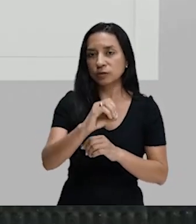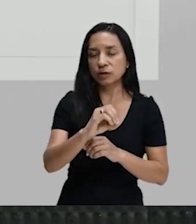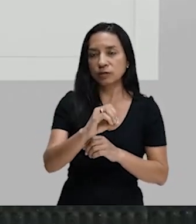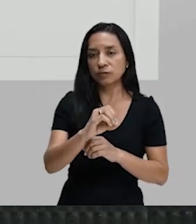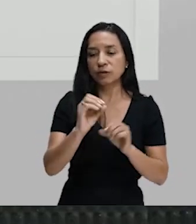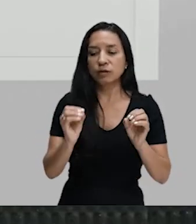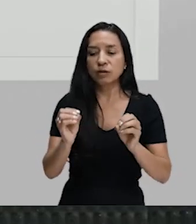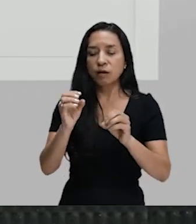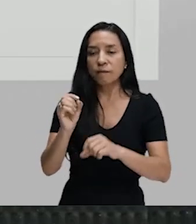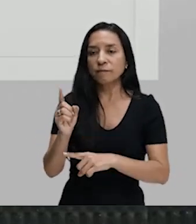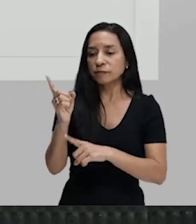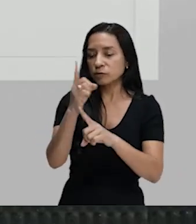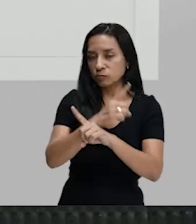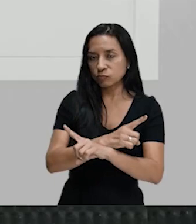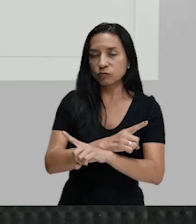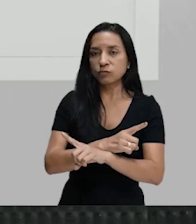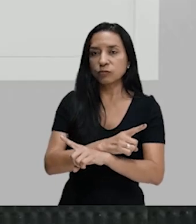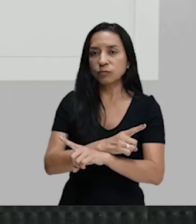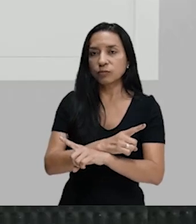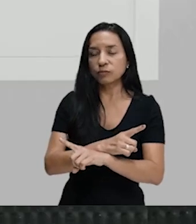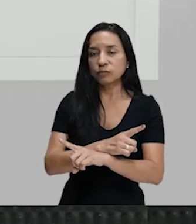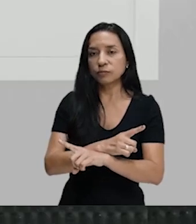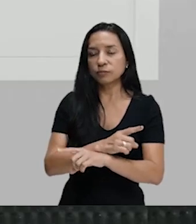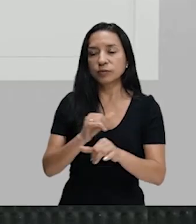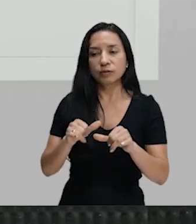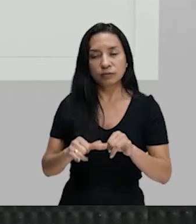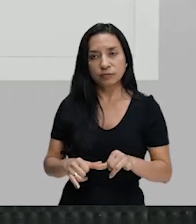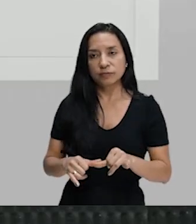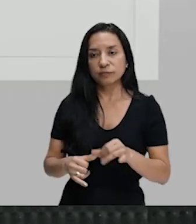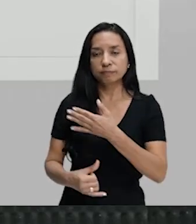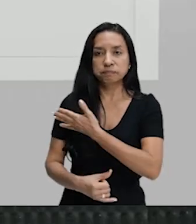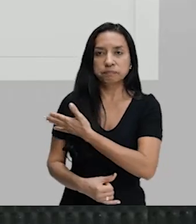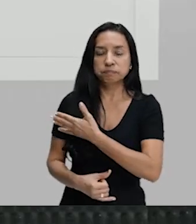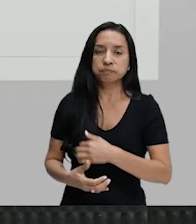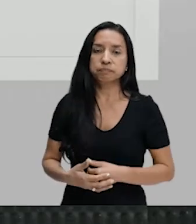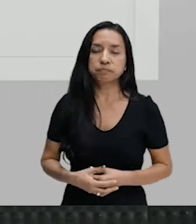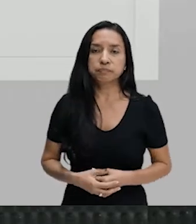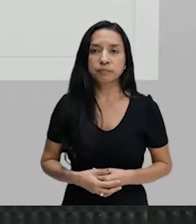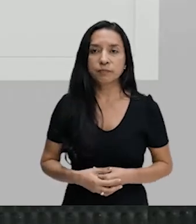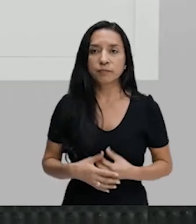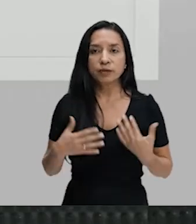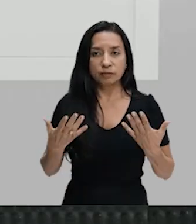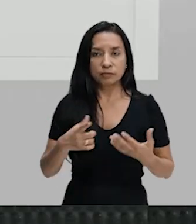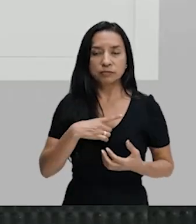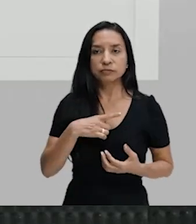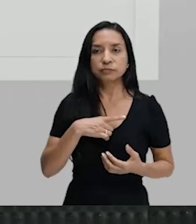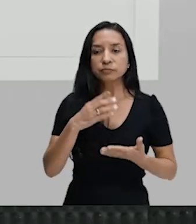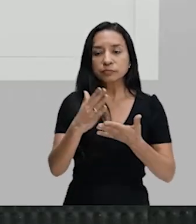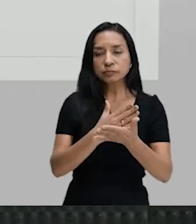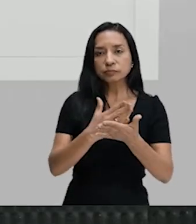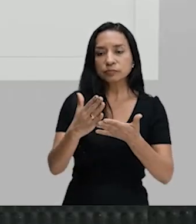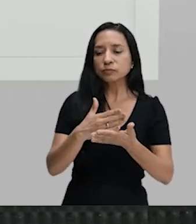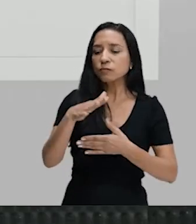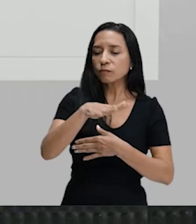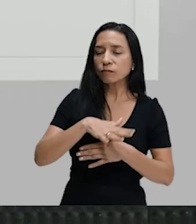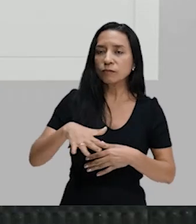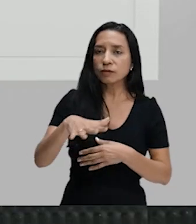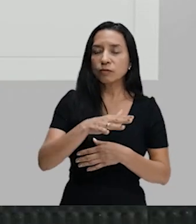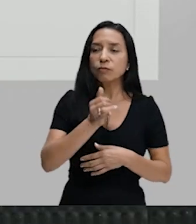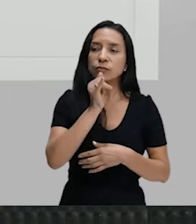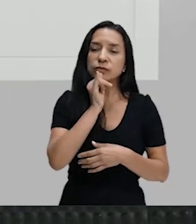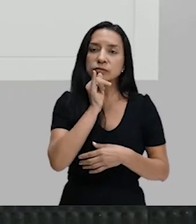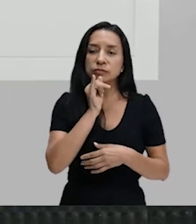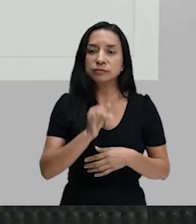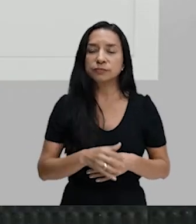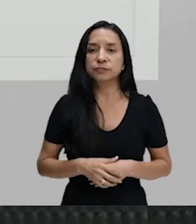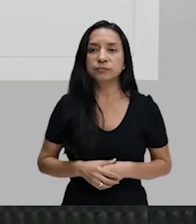vai ficar que a variação da energia interna é igual a menos o trabalho, tá certo? Então aí nós temos algumas situações. Por exemplo,